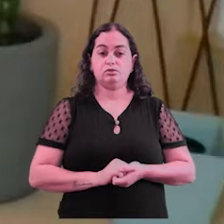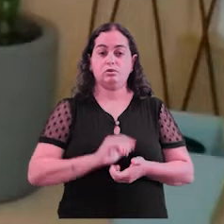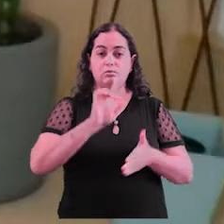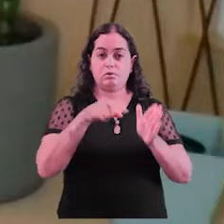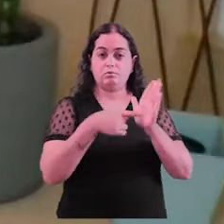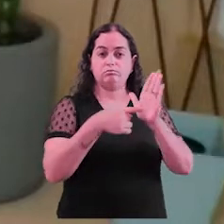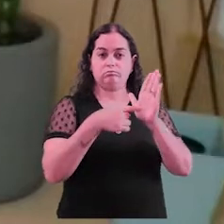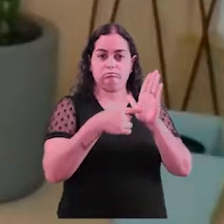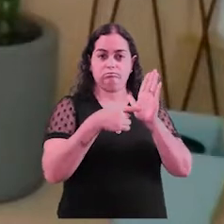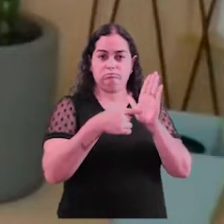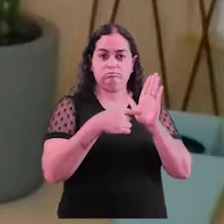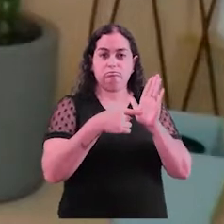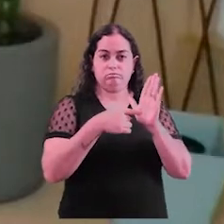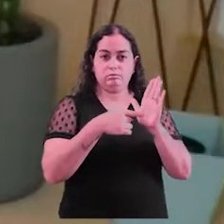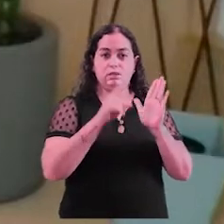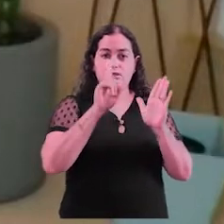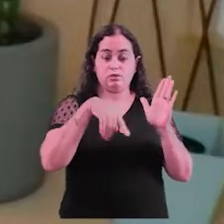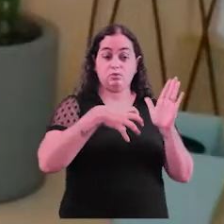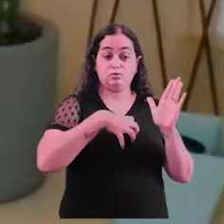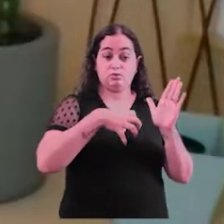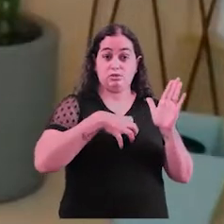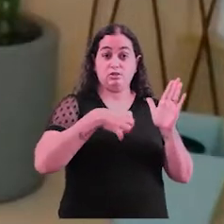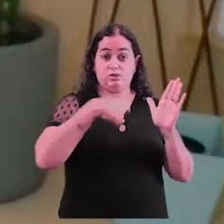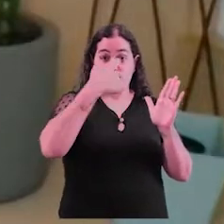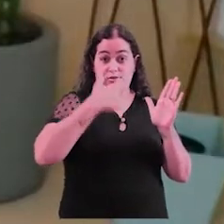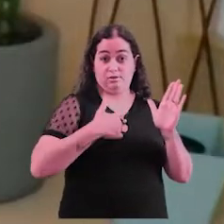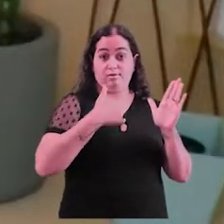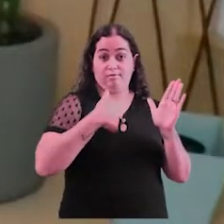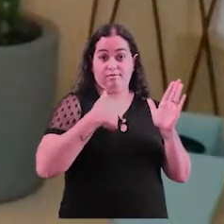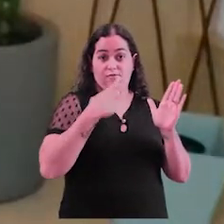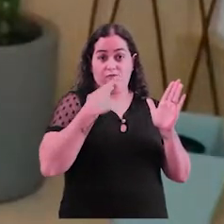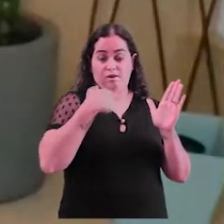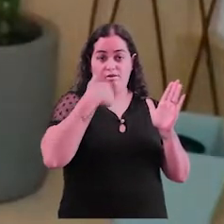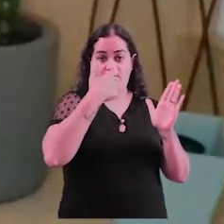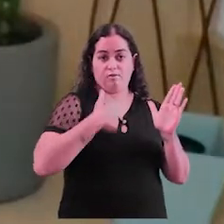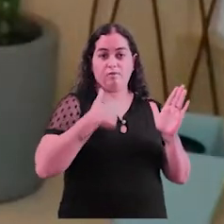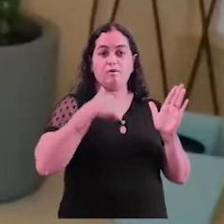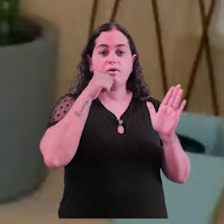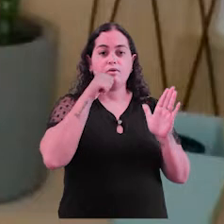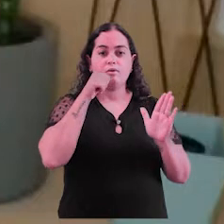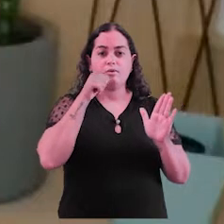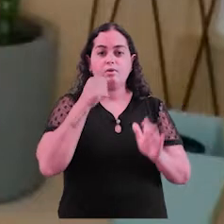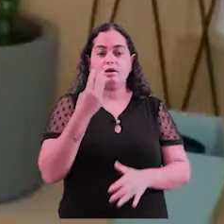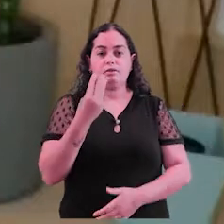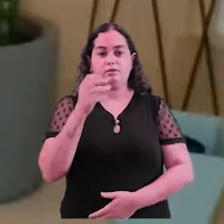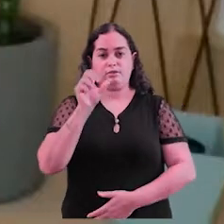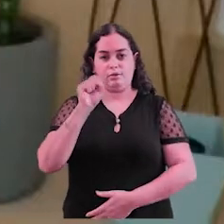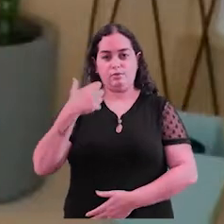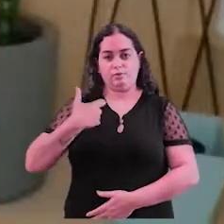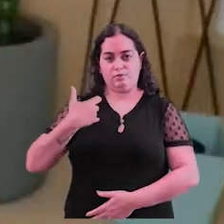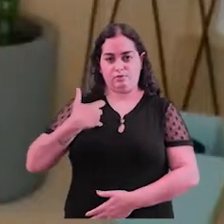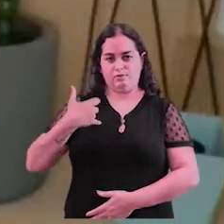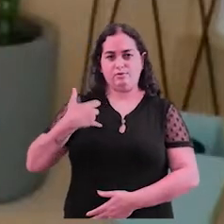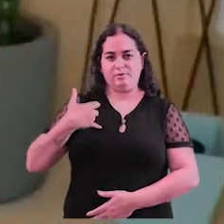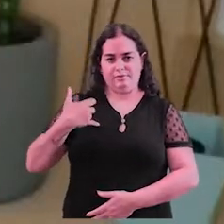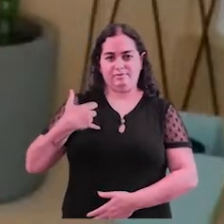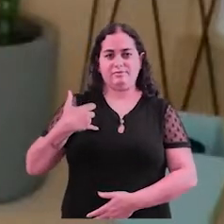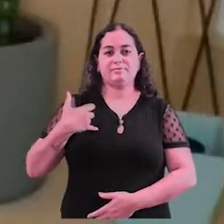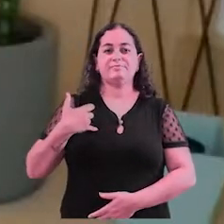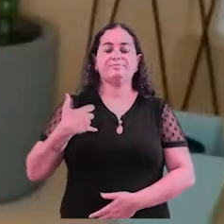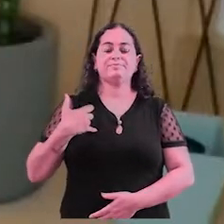uma apresentação no sentido de dizer que eu sou uma mulher de 38 anos,